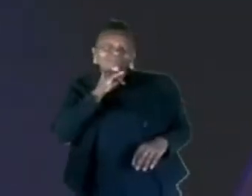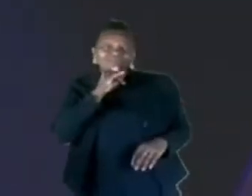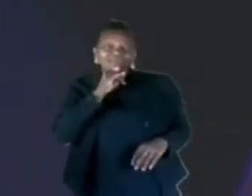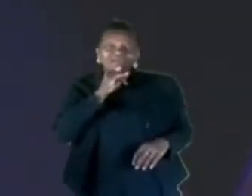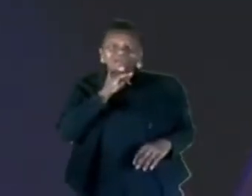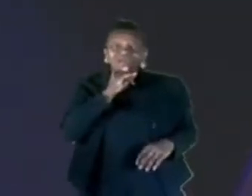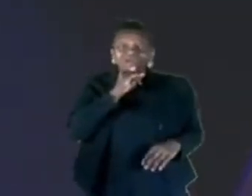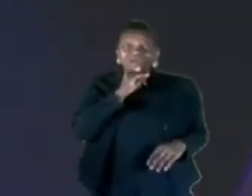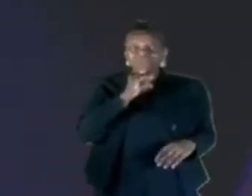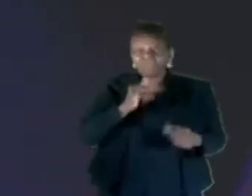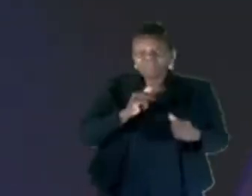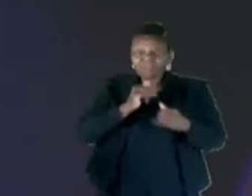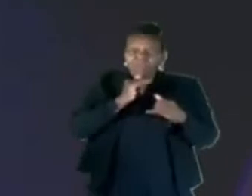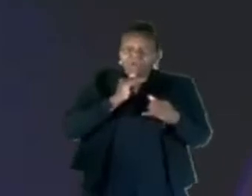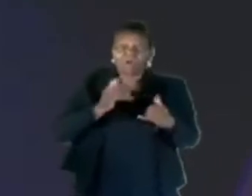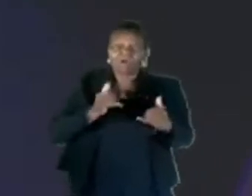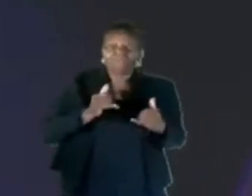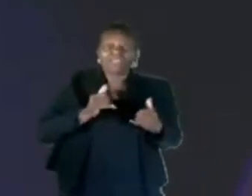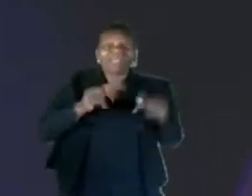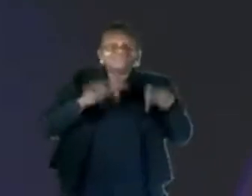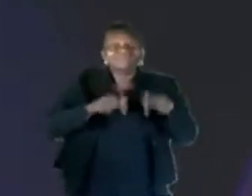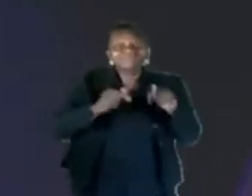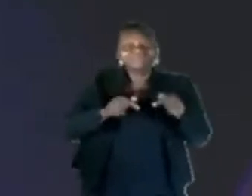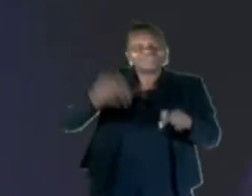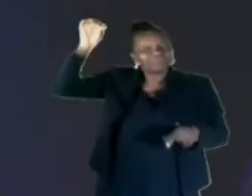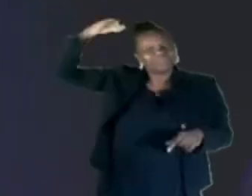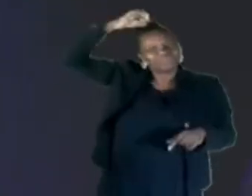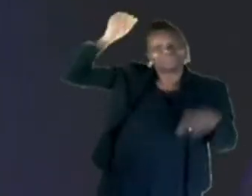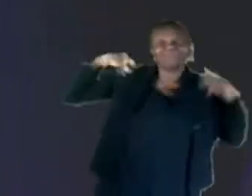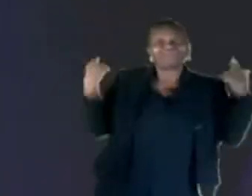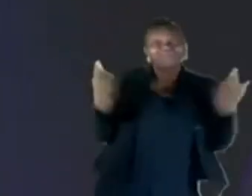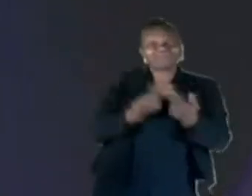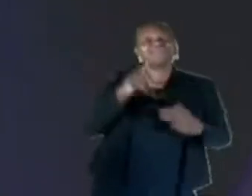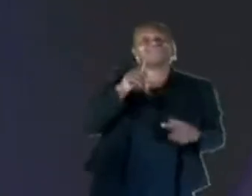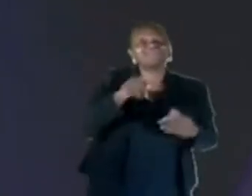Nessa casa aqui, o Espírito Santo reina, na sua casa também.